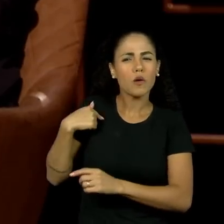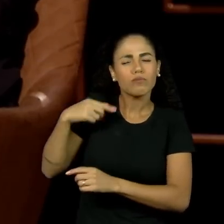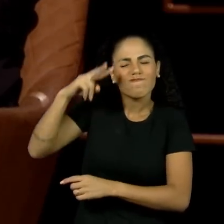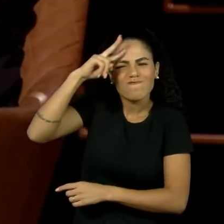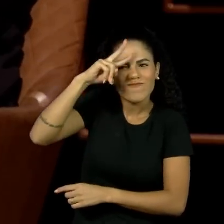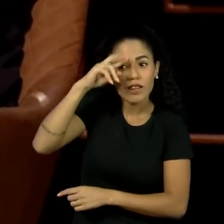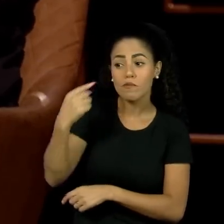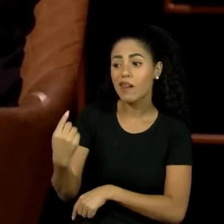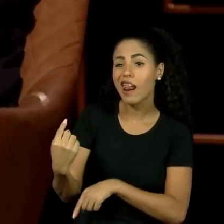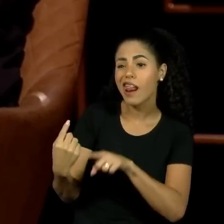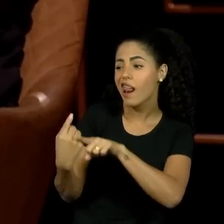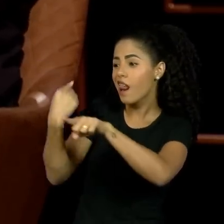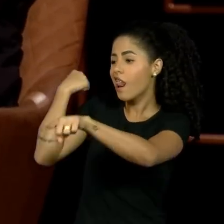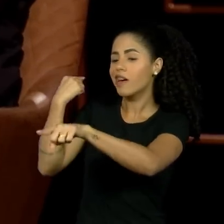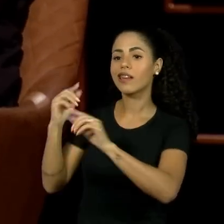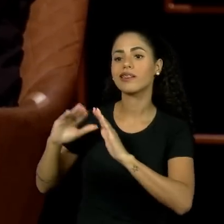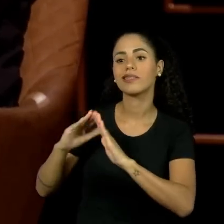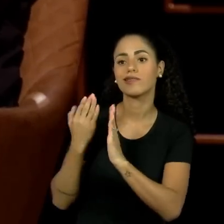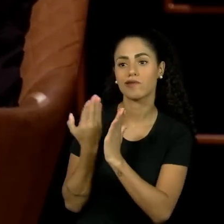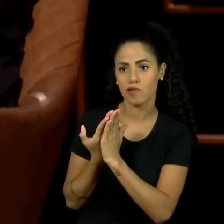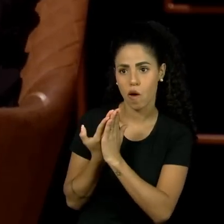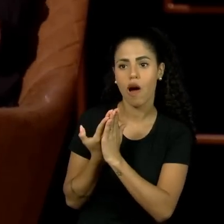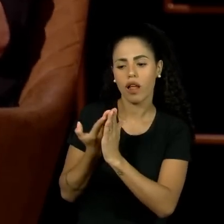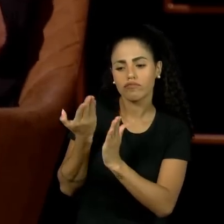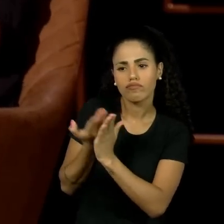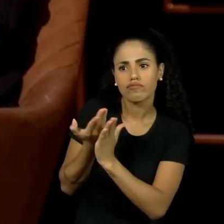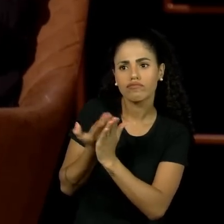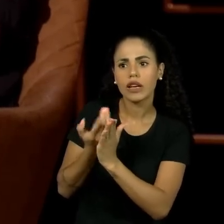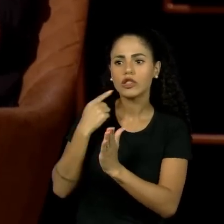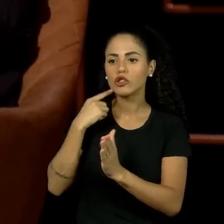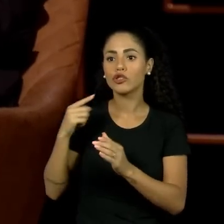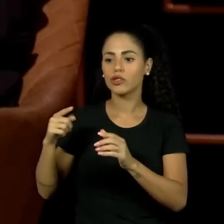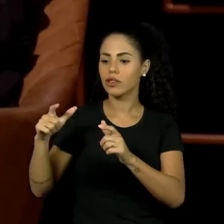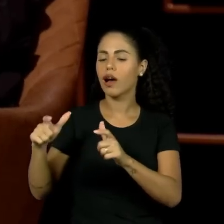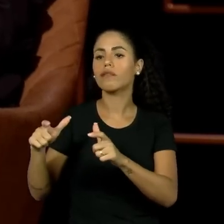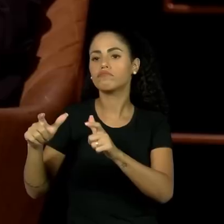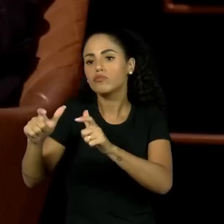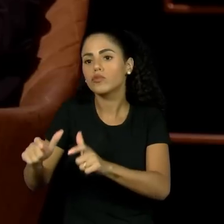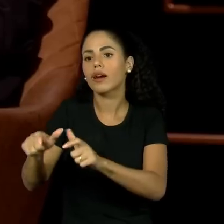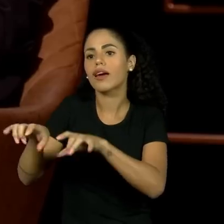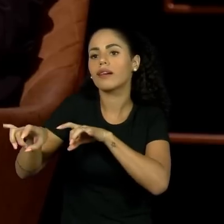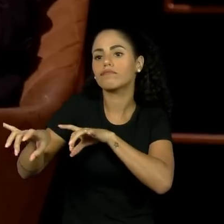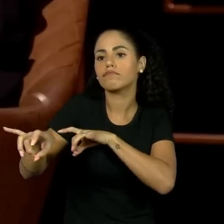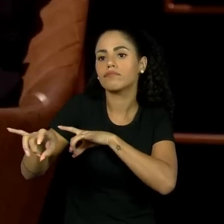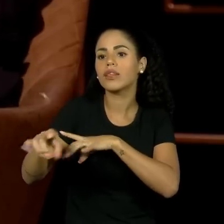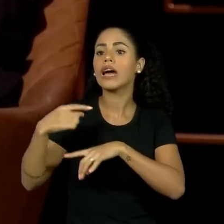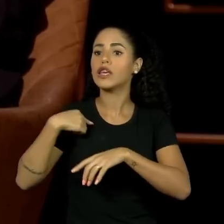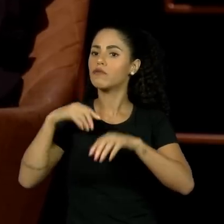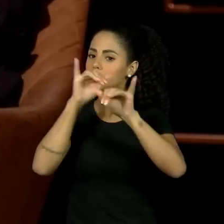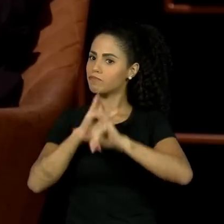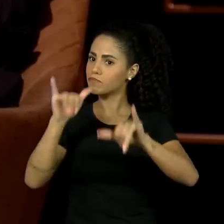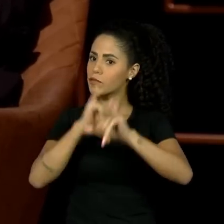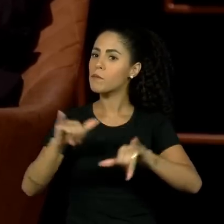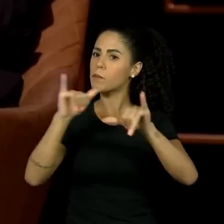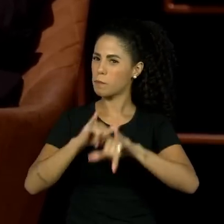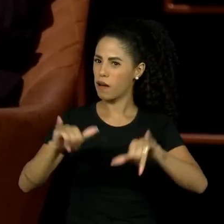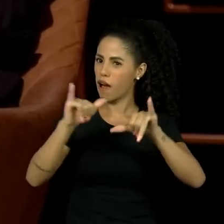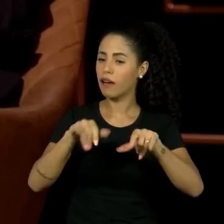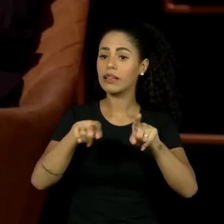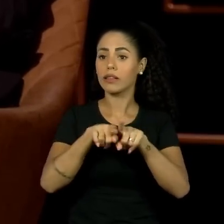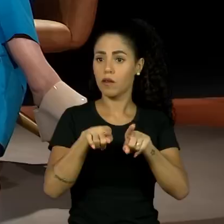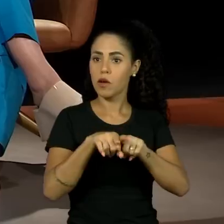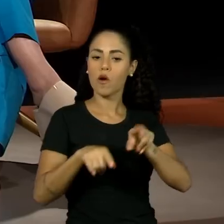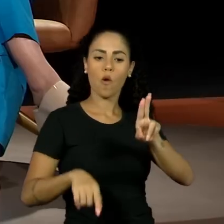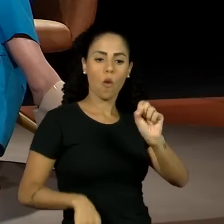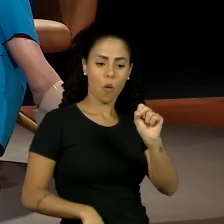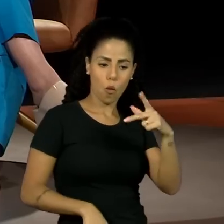Colégio Objetivo tinha uma parte técnica, né? E eu fazia publicidade e propaganda. Então, eu prestei na USP